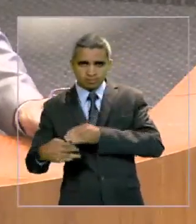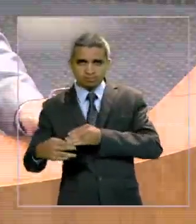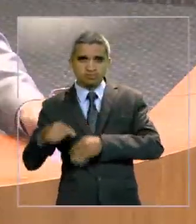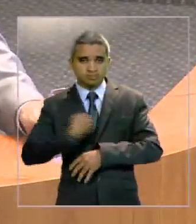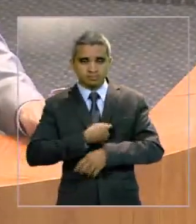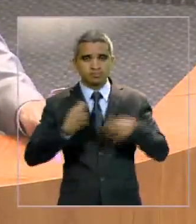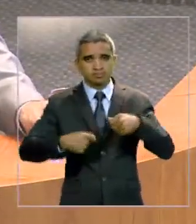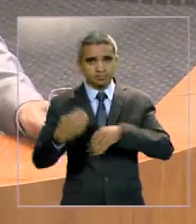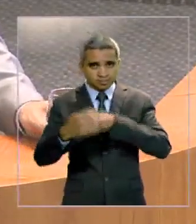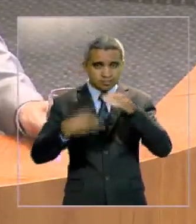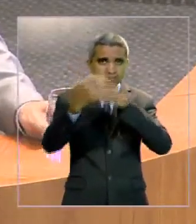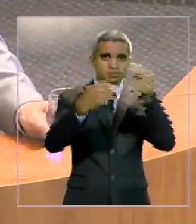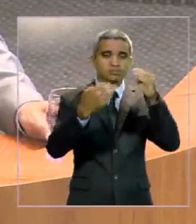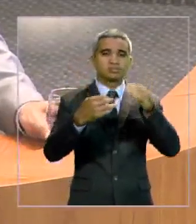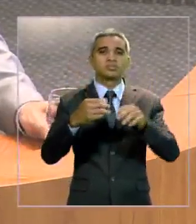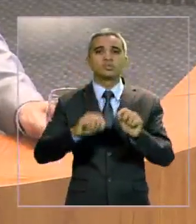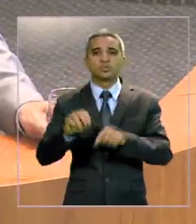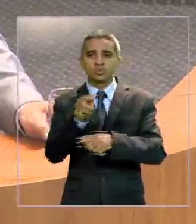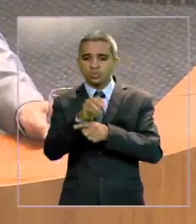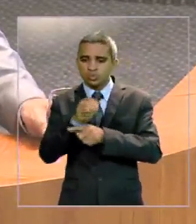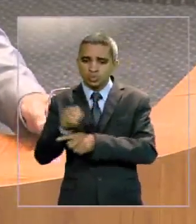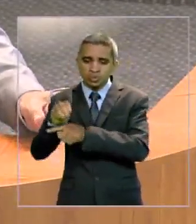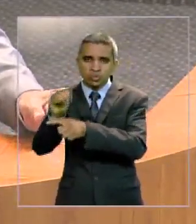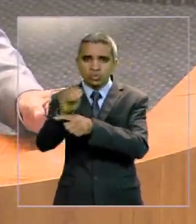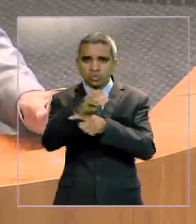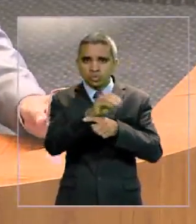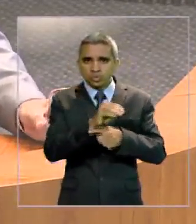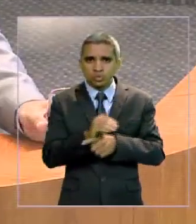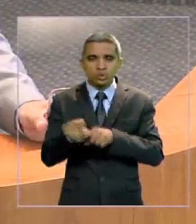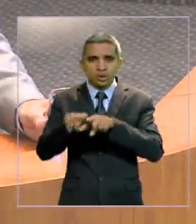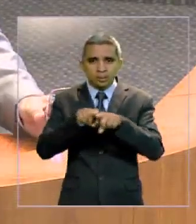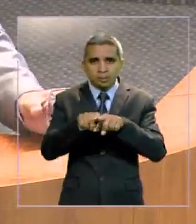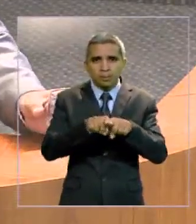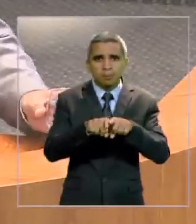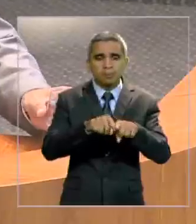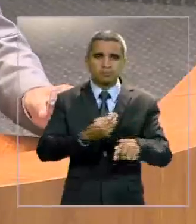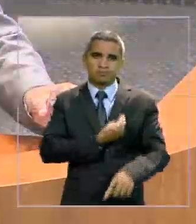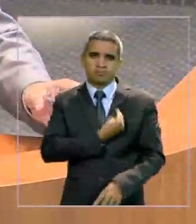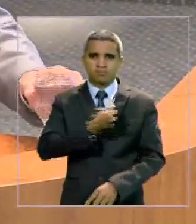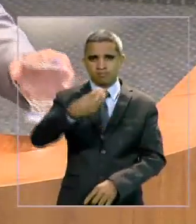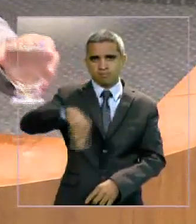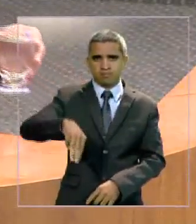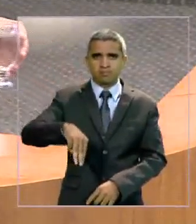Precisamos ter esse olhar atento para o clamor da sociedade, para o pedido de socorro da sociedade. E nós muitas das